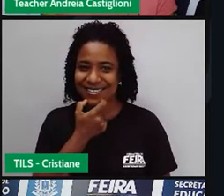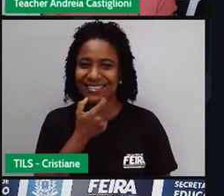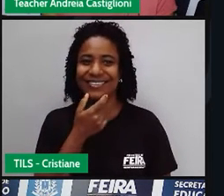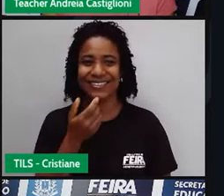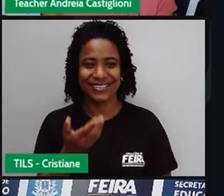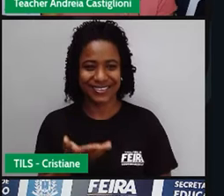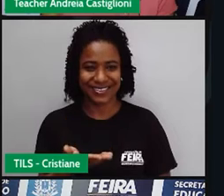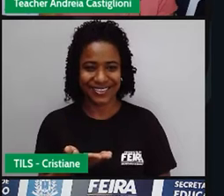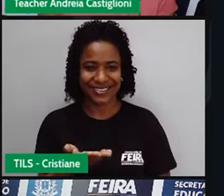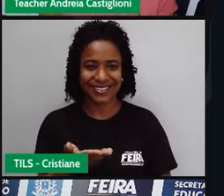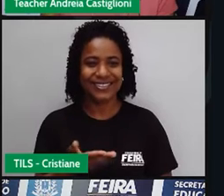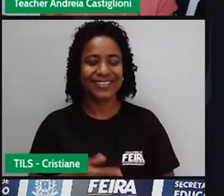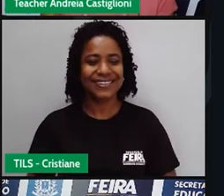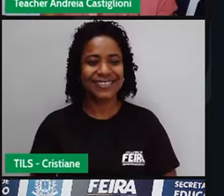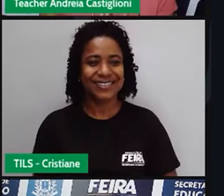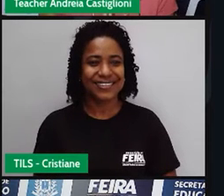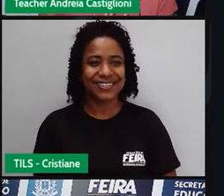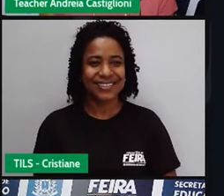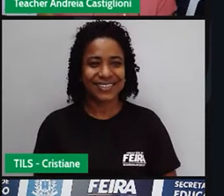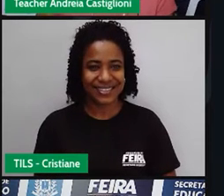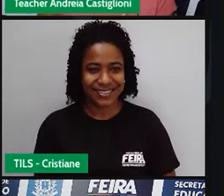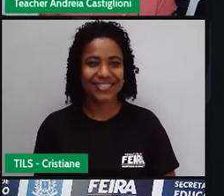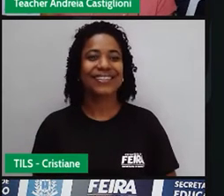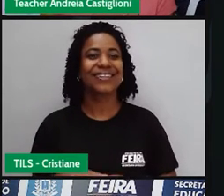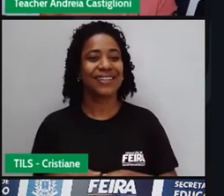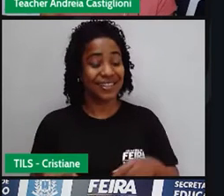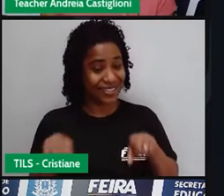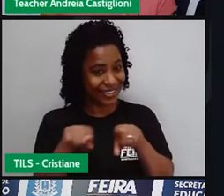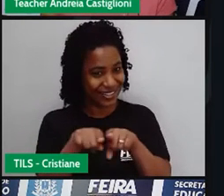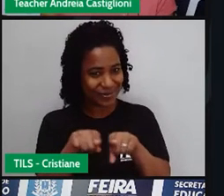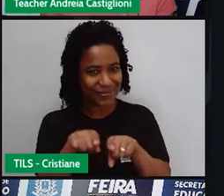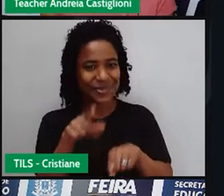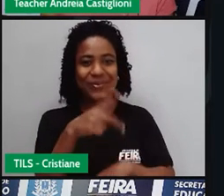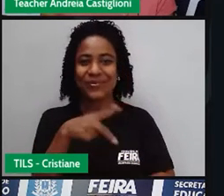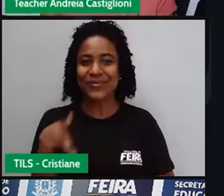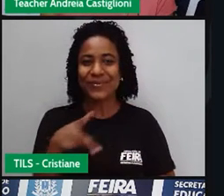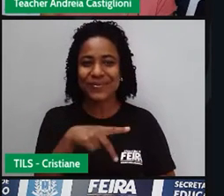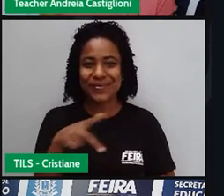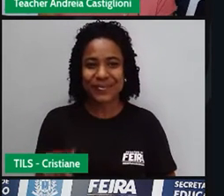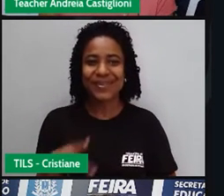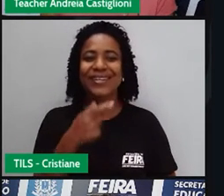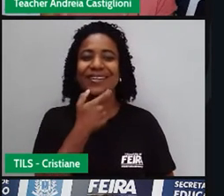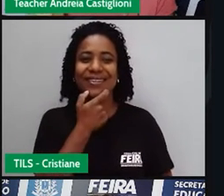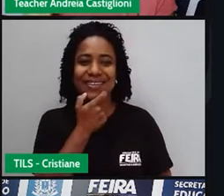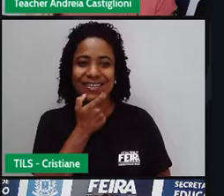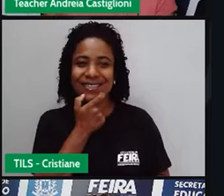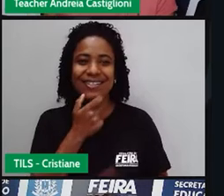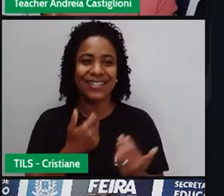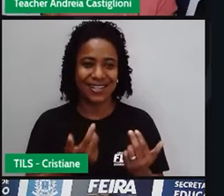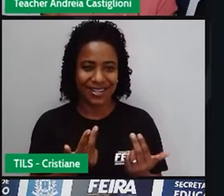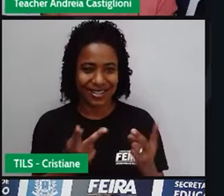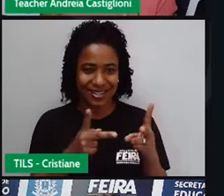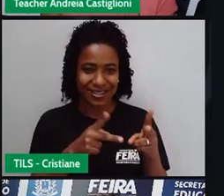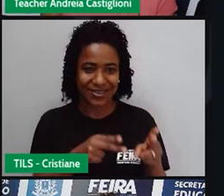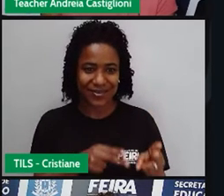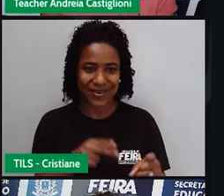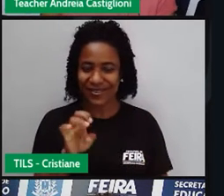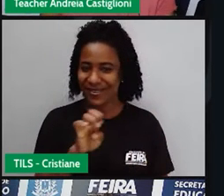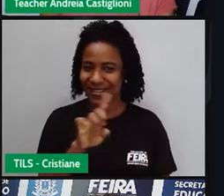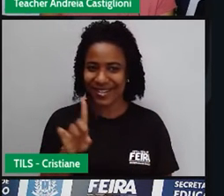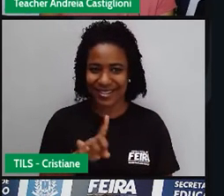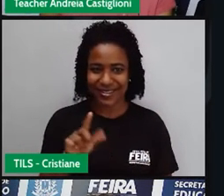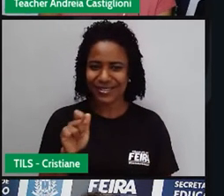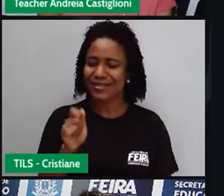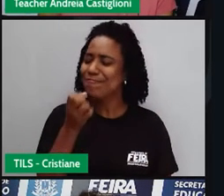Plus no banheiro eu também sou professora de inglês e sejam bem-vindos